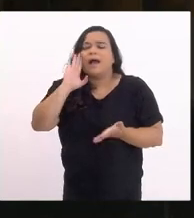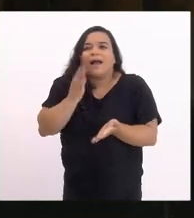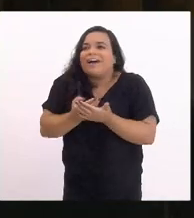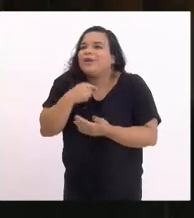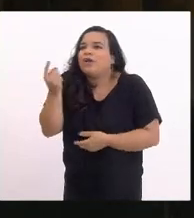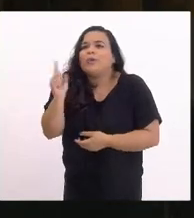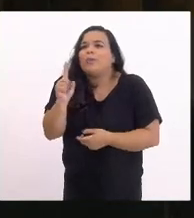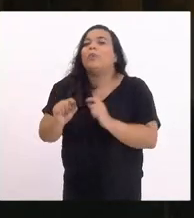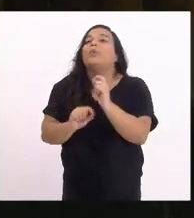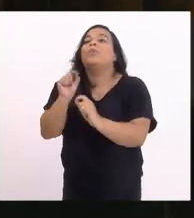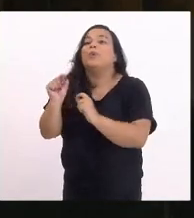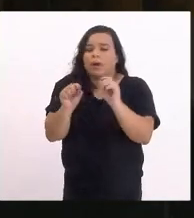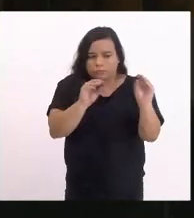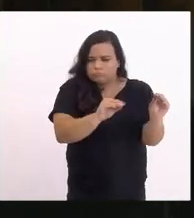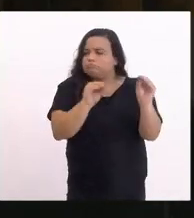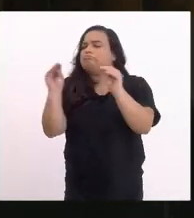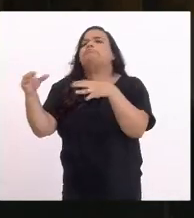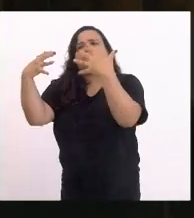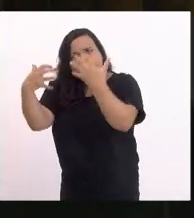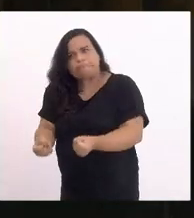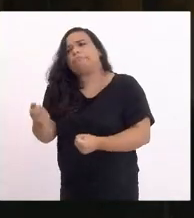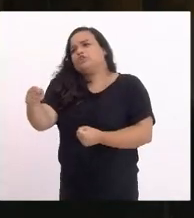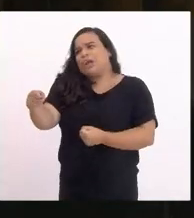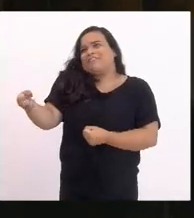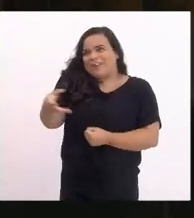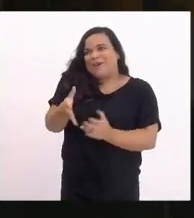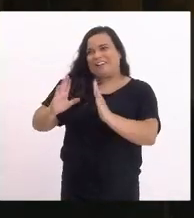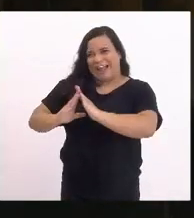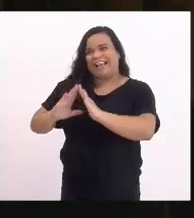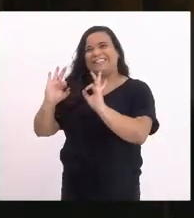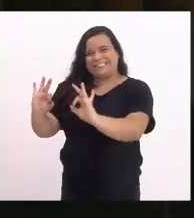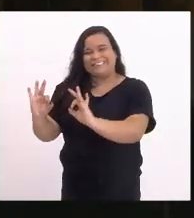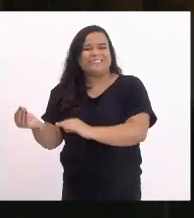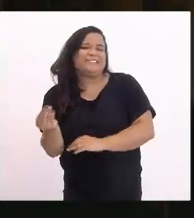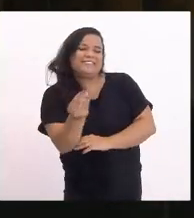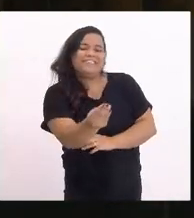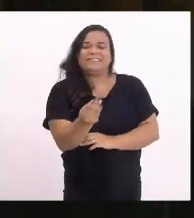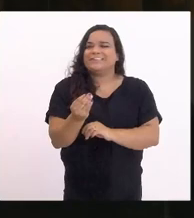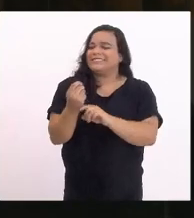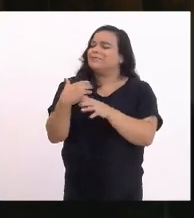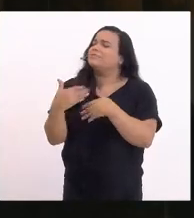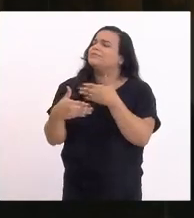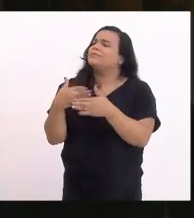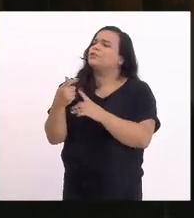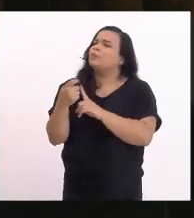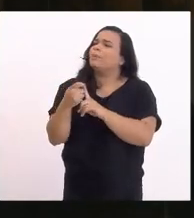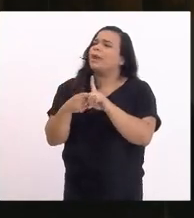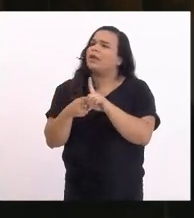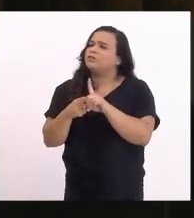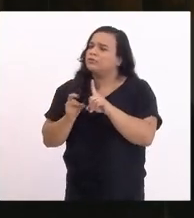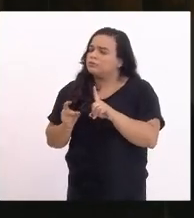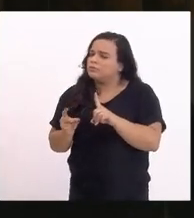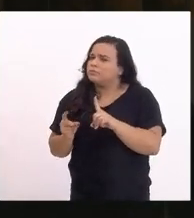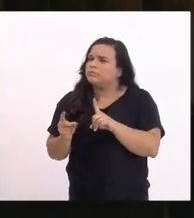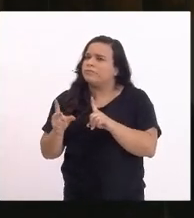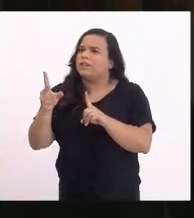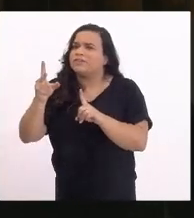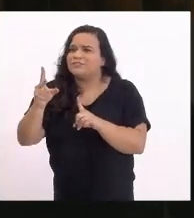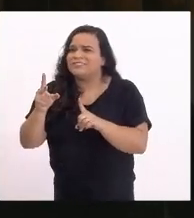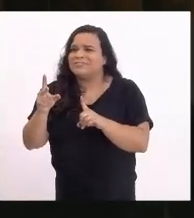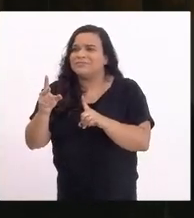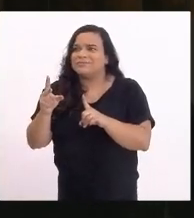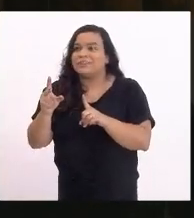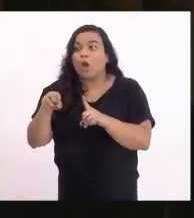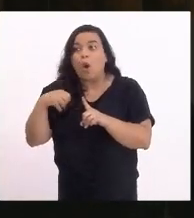Inacreditável. Elas se mudavam, recebiam a chave, um mês depois vendiam ilegalmente, é claro,